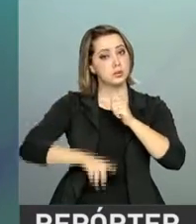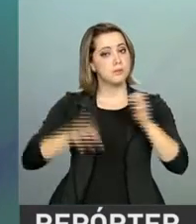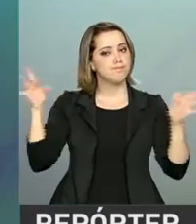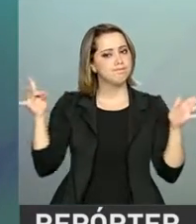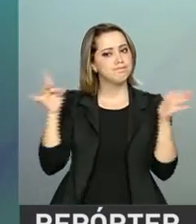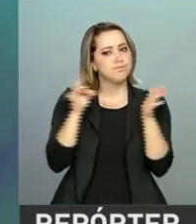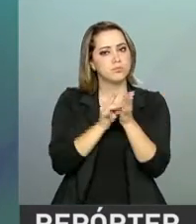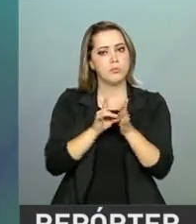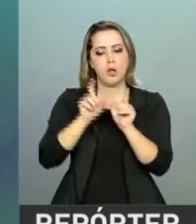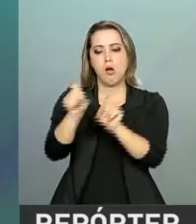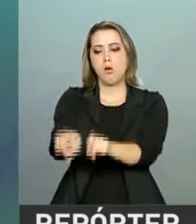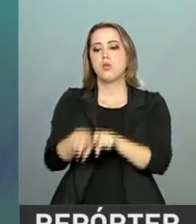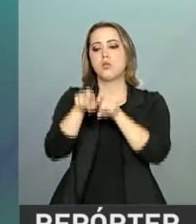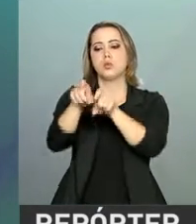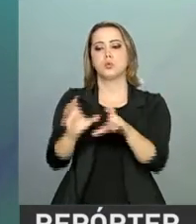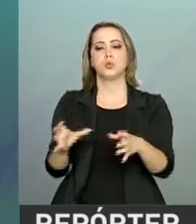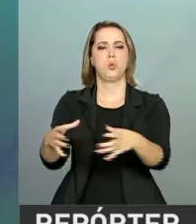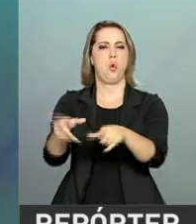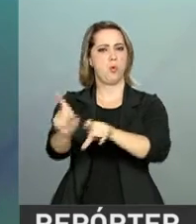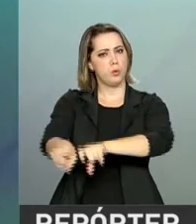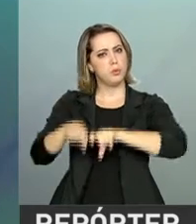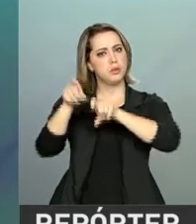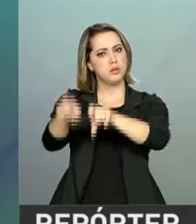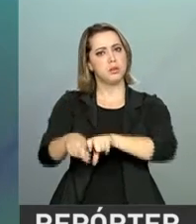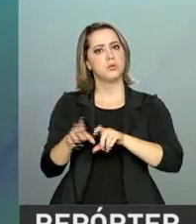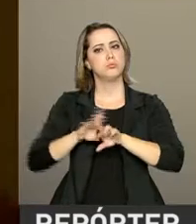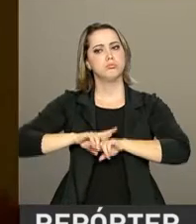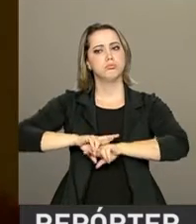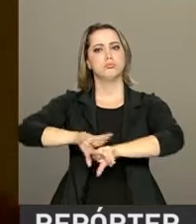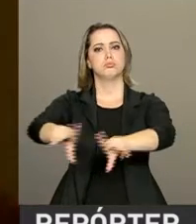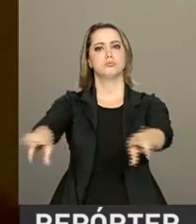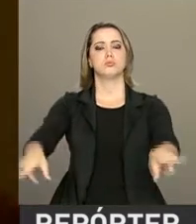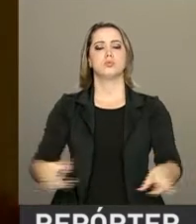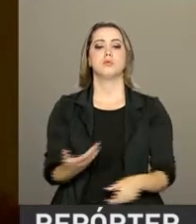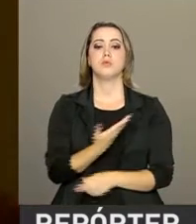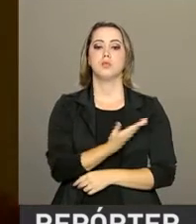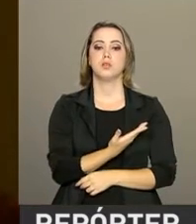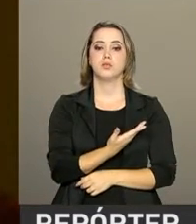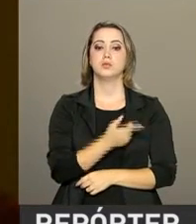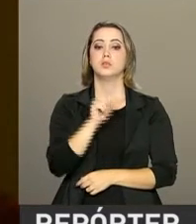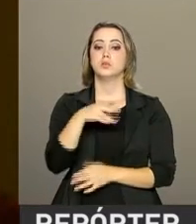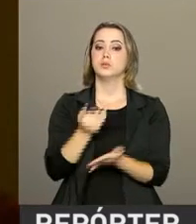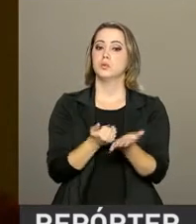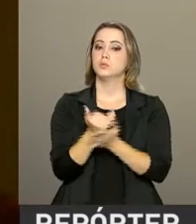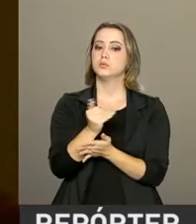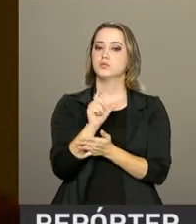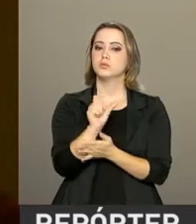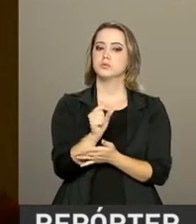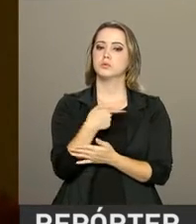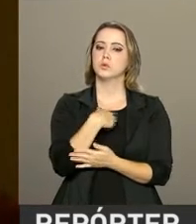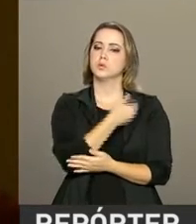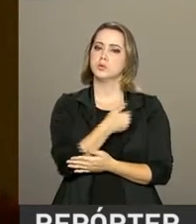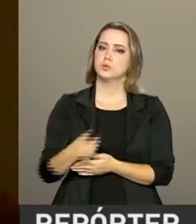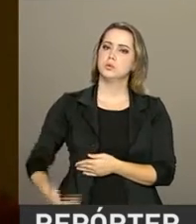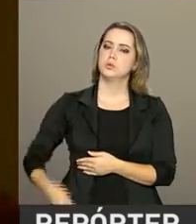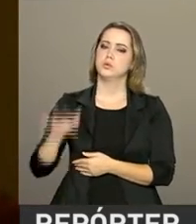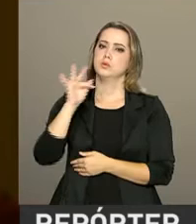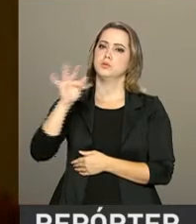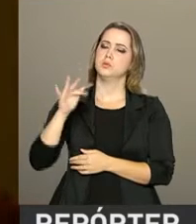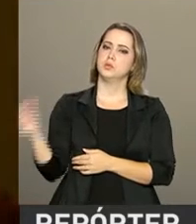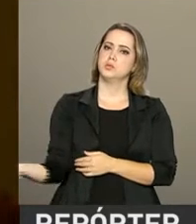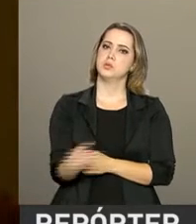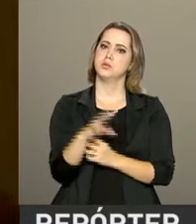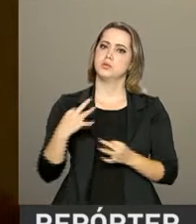o agronegócio agricultura agricultor em geral quadro mais é uma das iniciativas do governo federal para modernizar o país